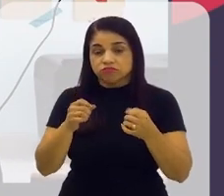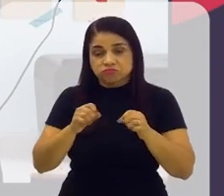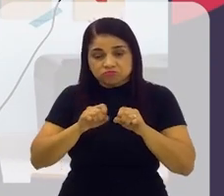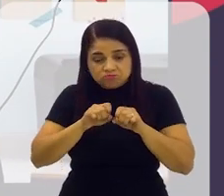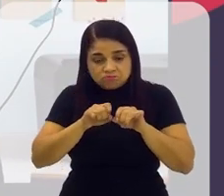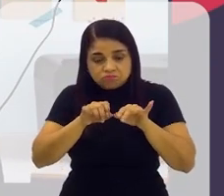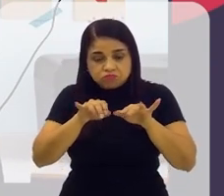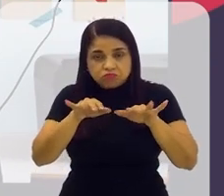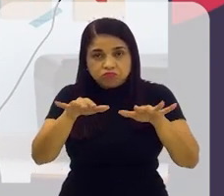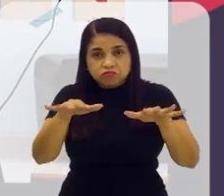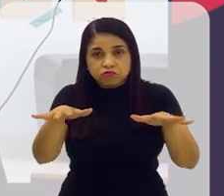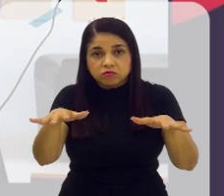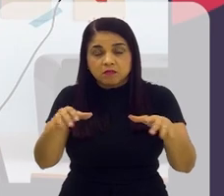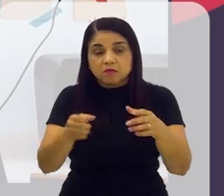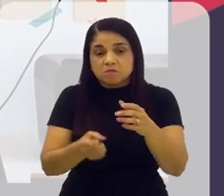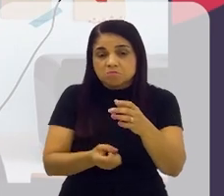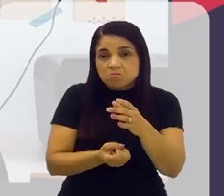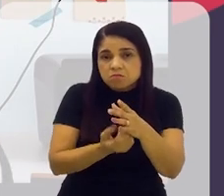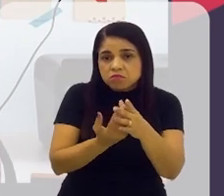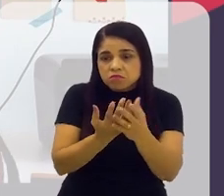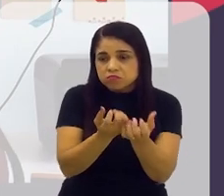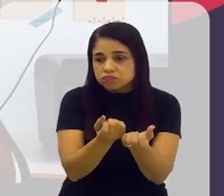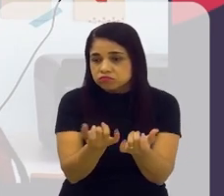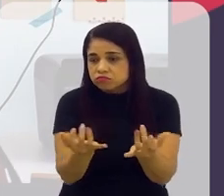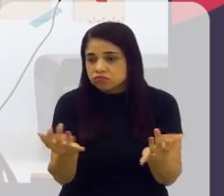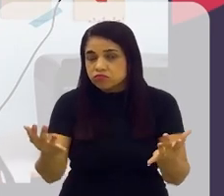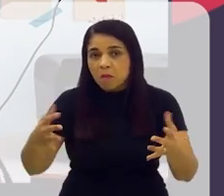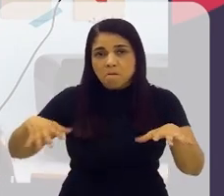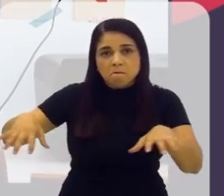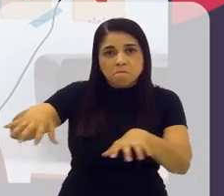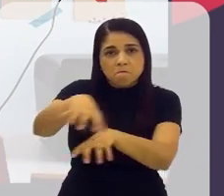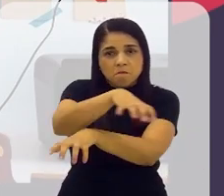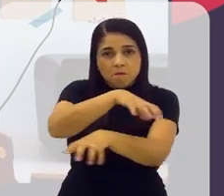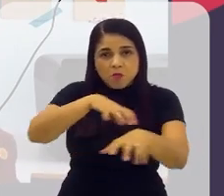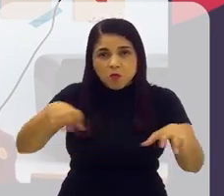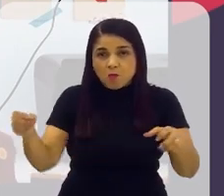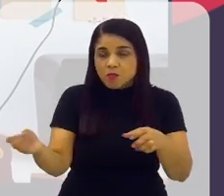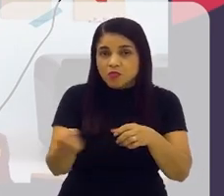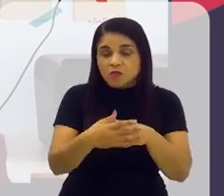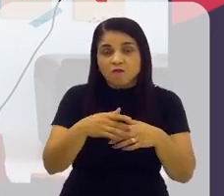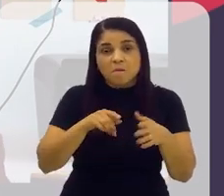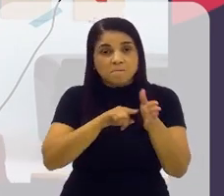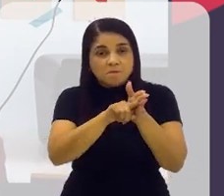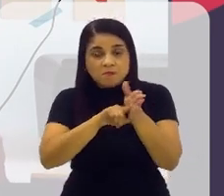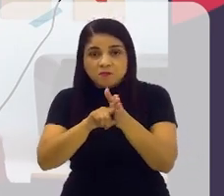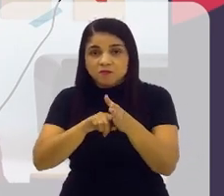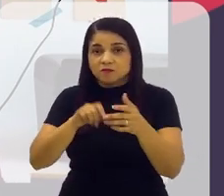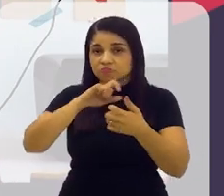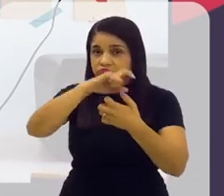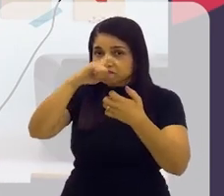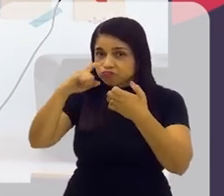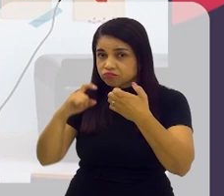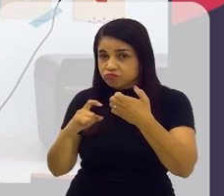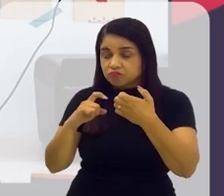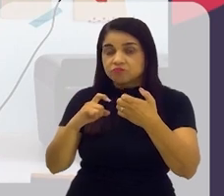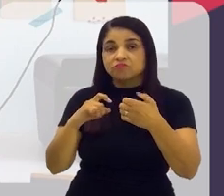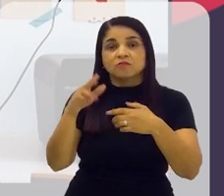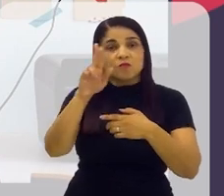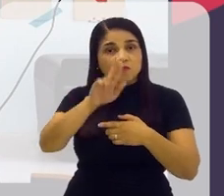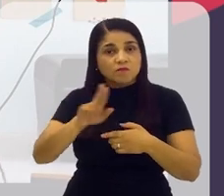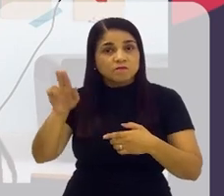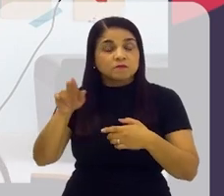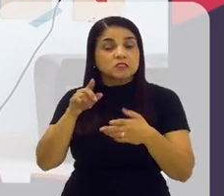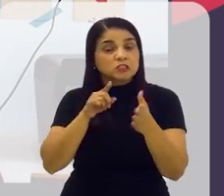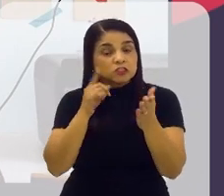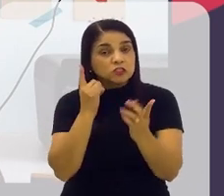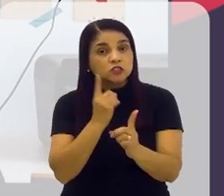da invasão de espécies vegetais em novos biomas. Pesquisadores da Universidade Rural do Rio de Janeiro descobriram uma planta